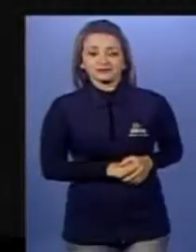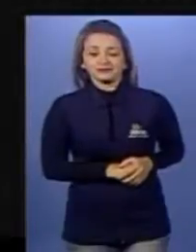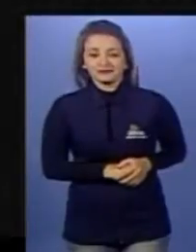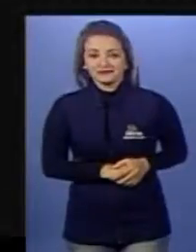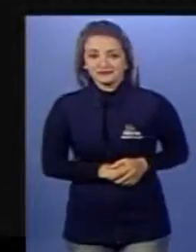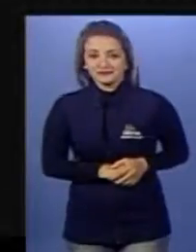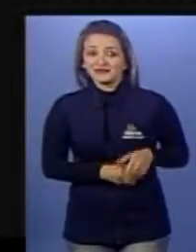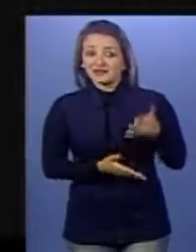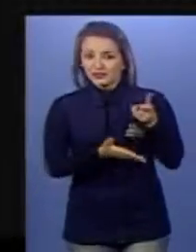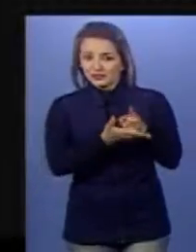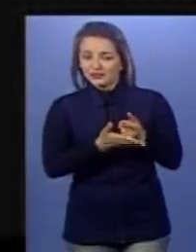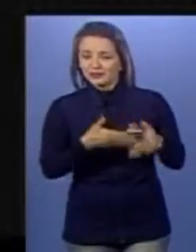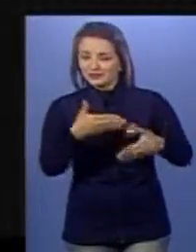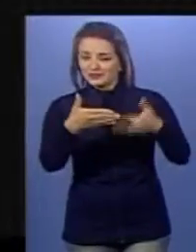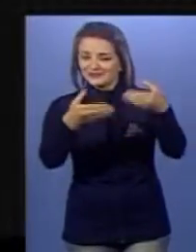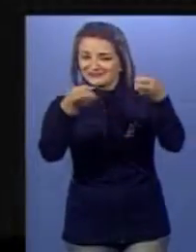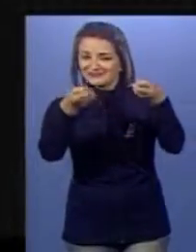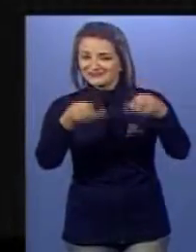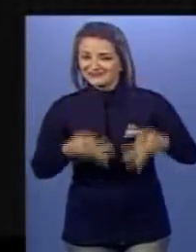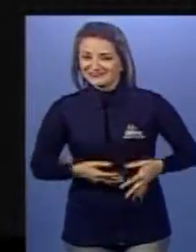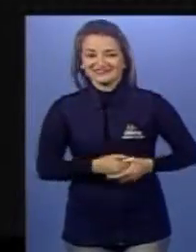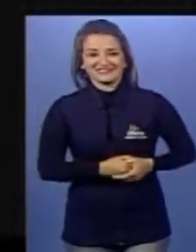uma vez